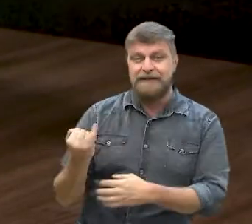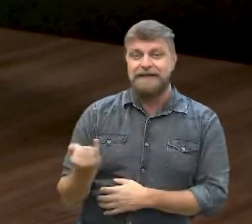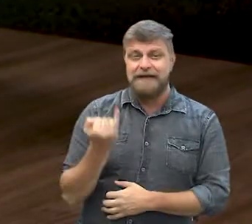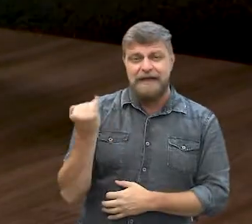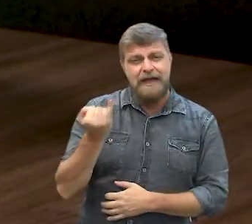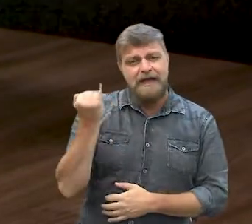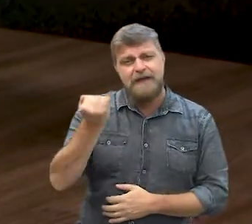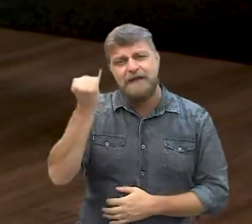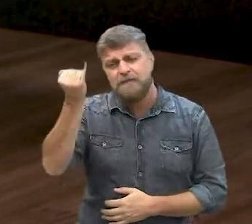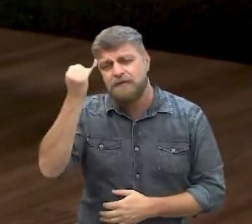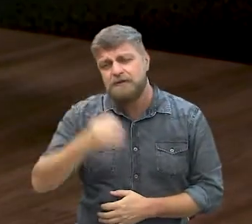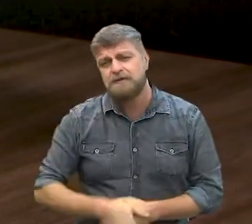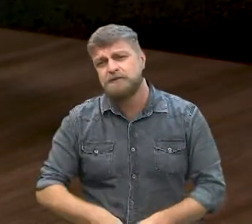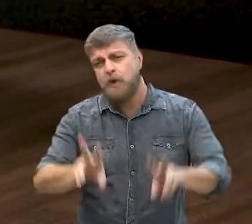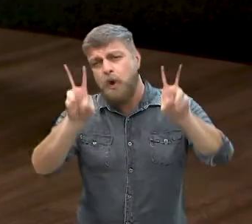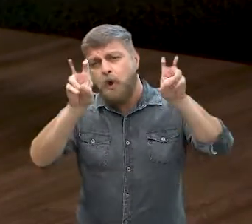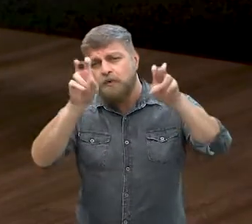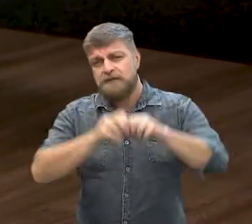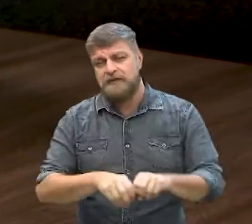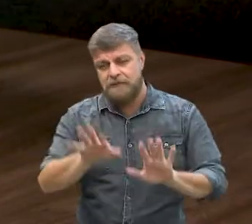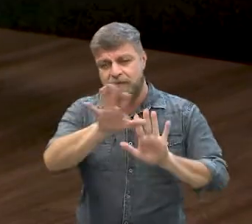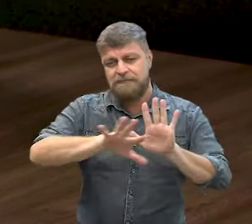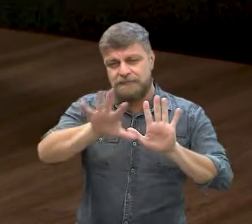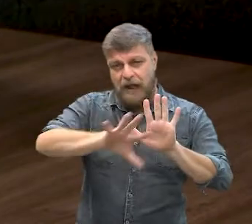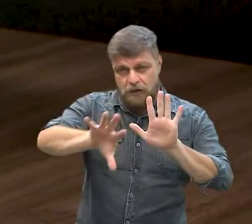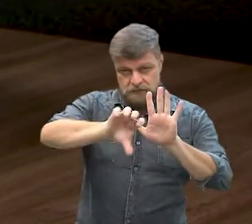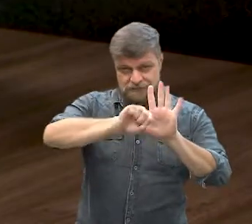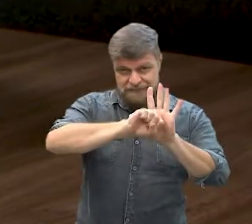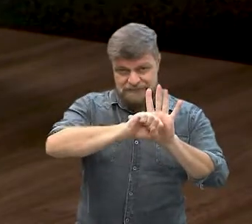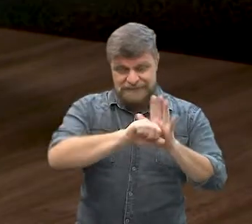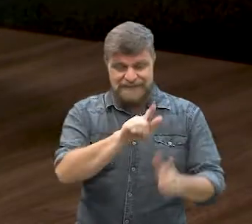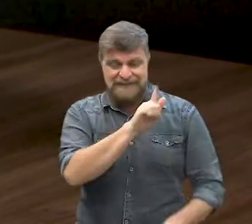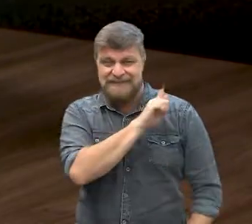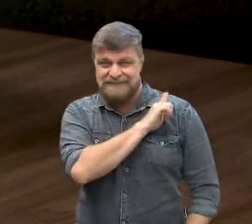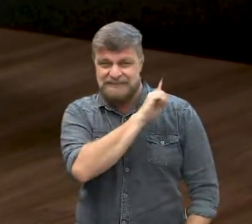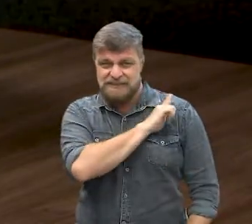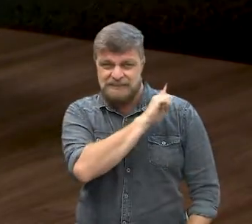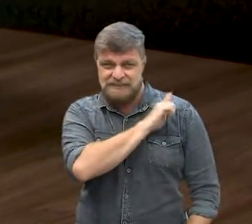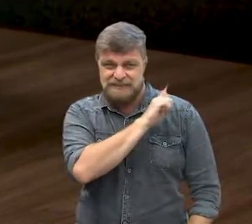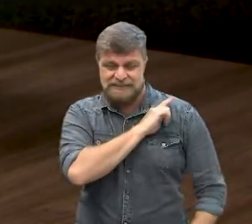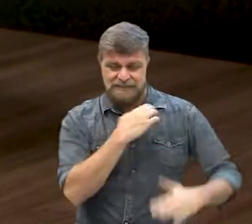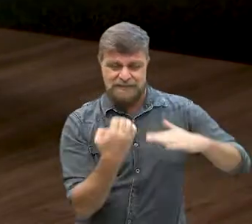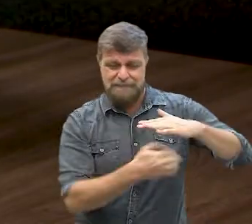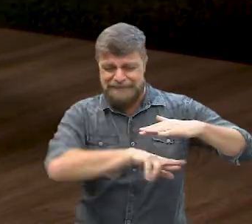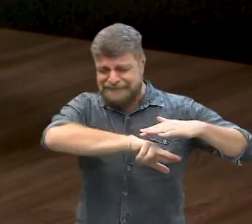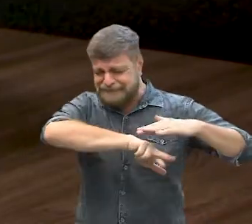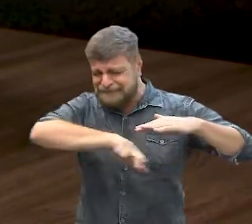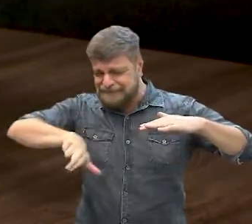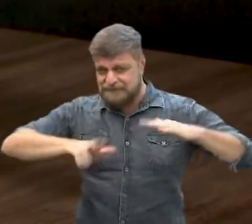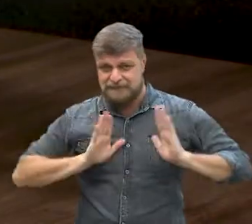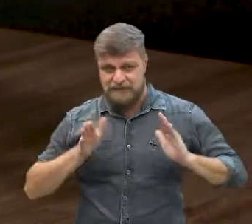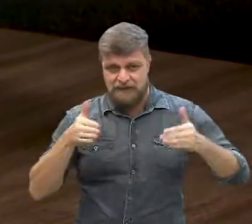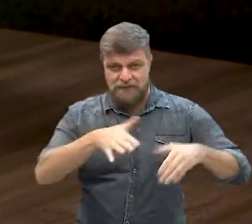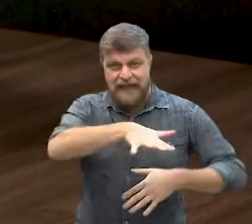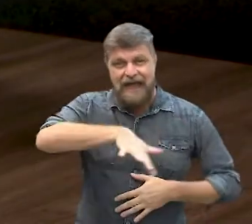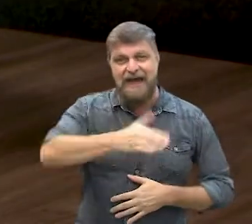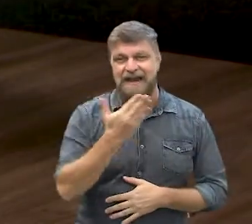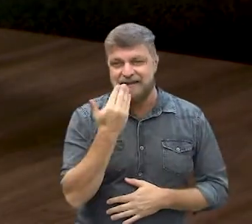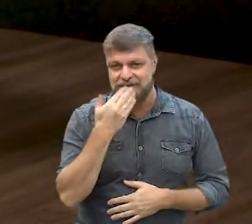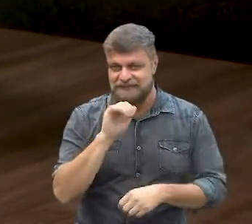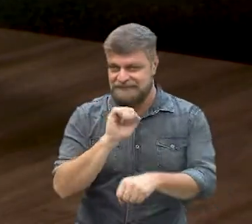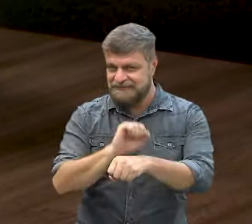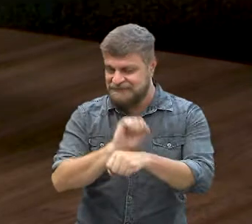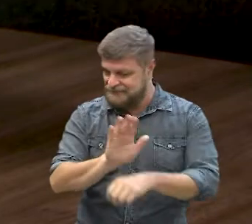é importante essa questão do audiovisual na gestão de vários negócios, em especial no setor